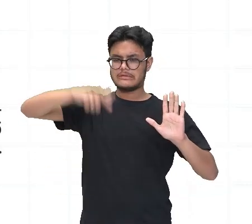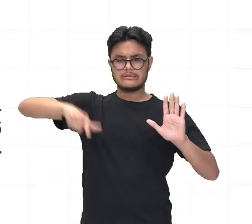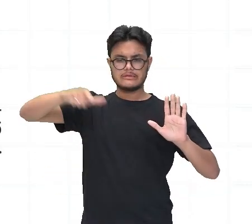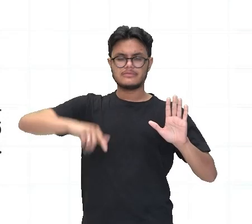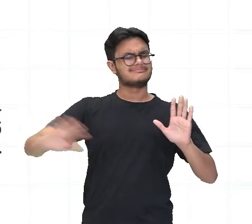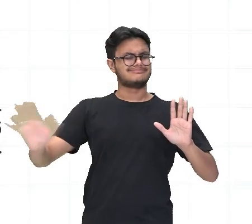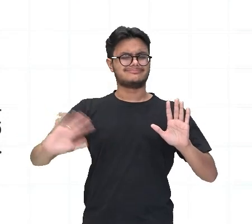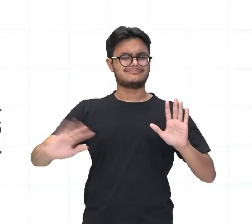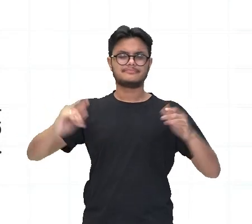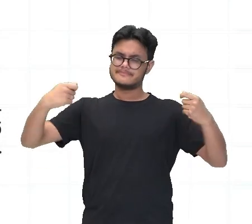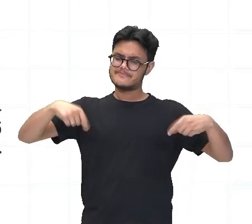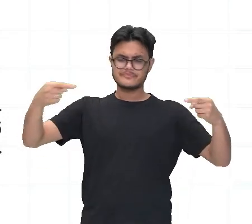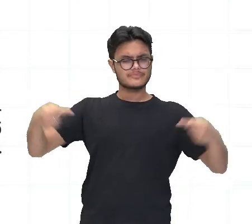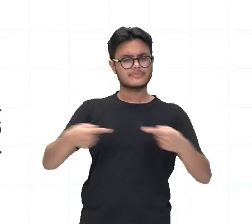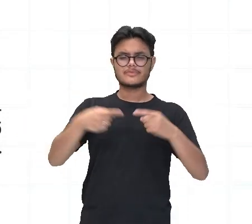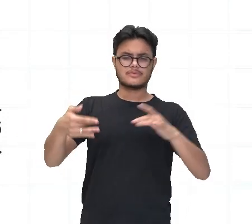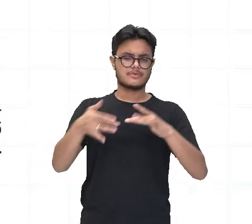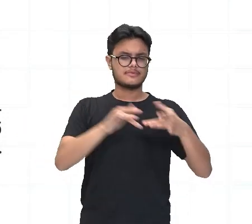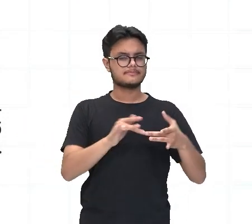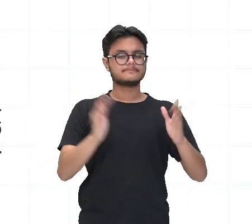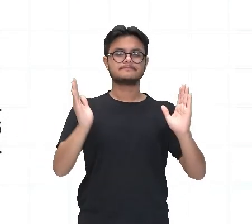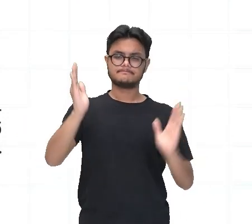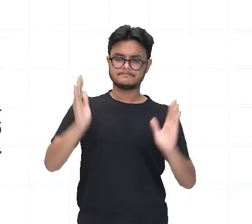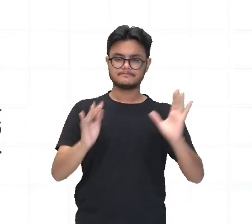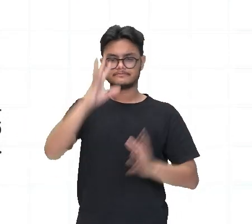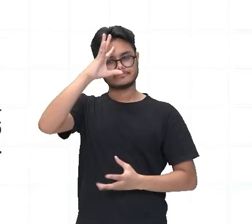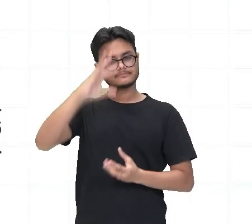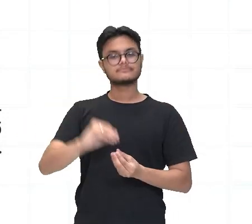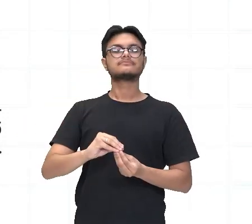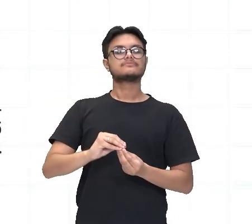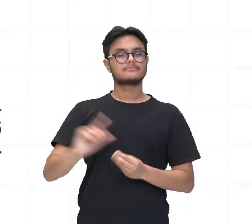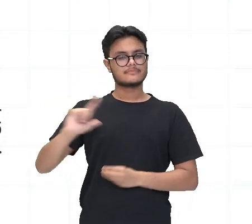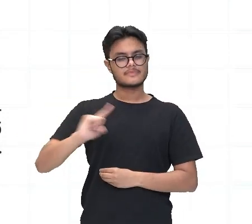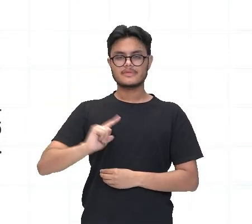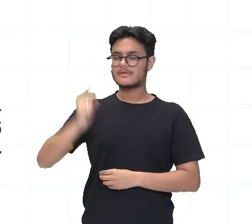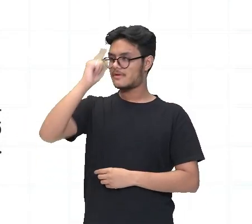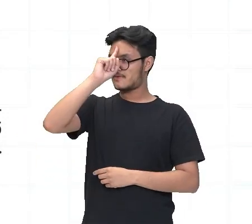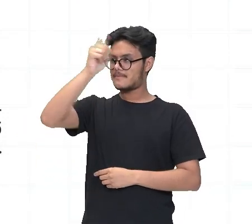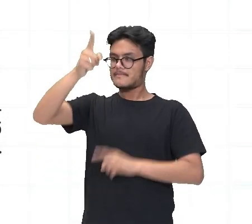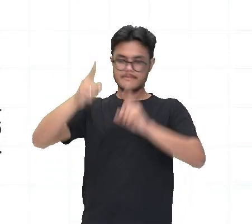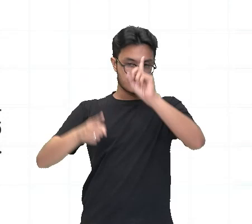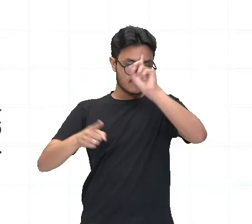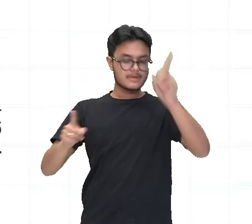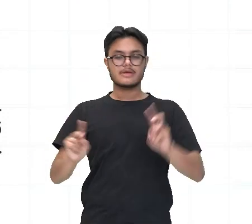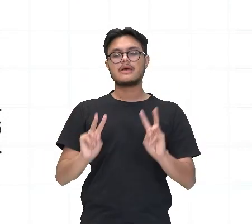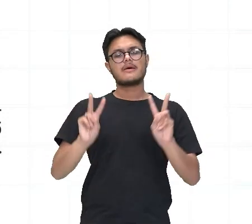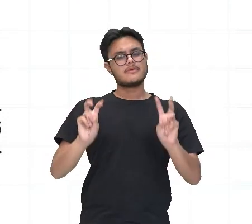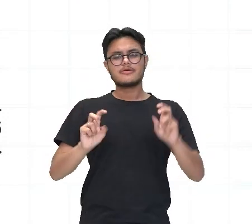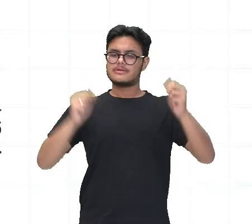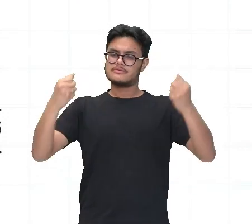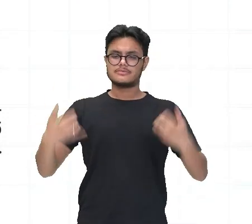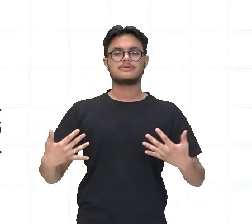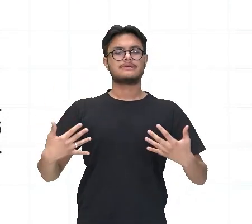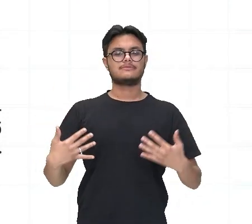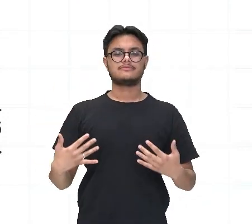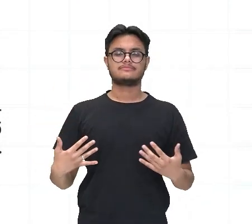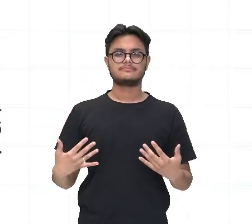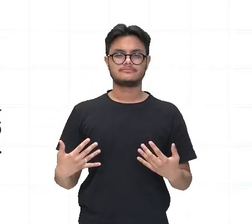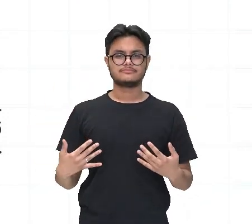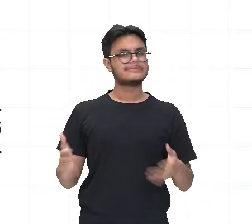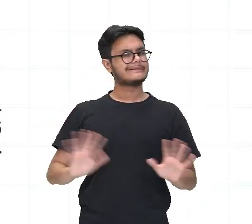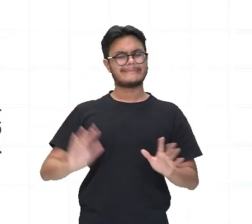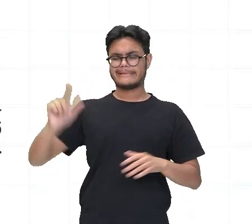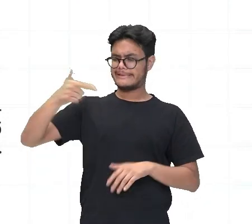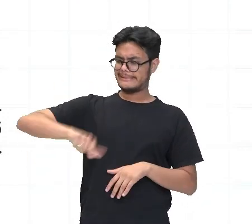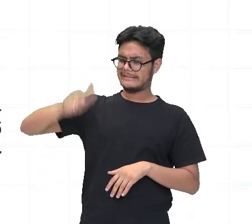que o texto consiga progredir nessa questão de expor a ideia, de trabalhar a ideia, sem ficar ali repetindo a